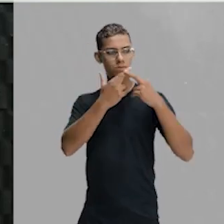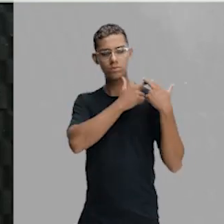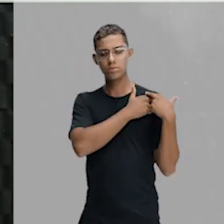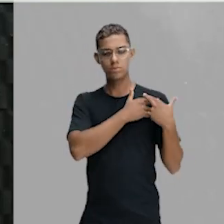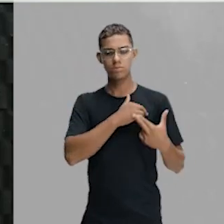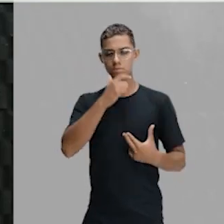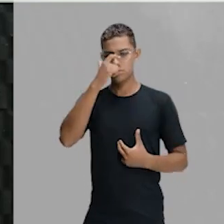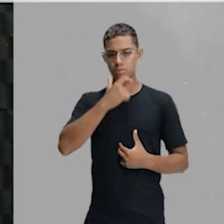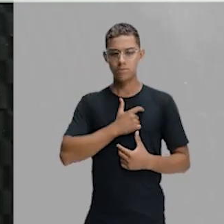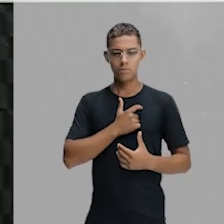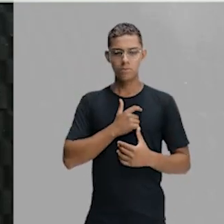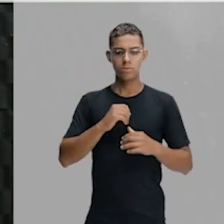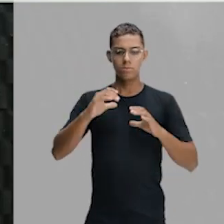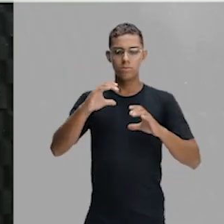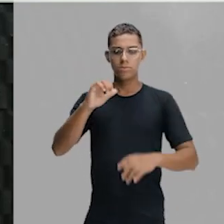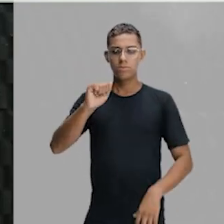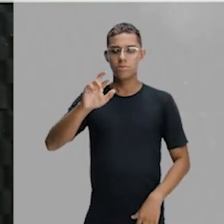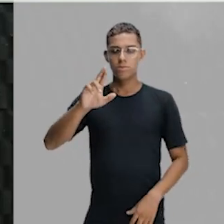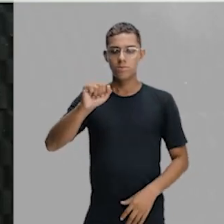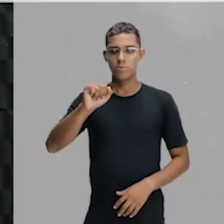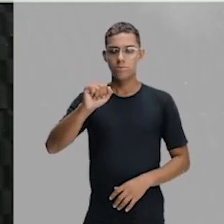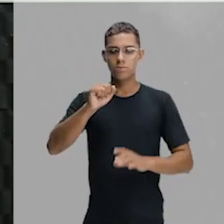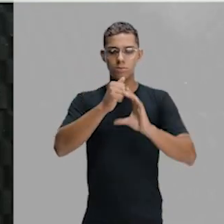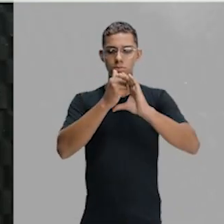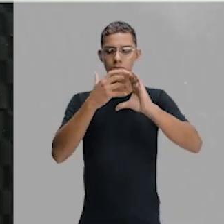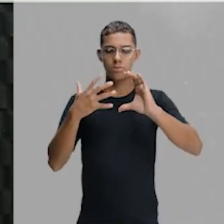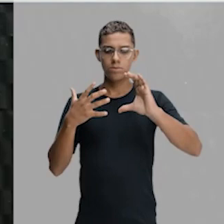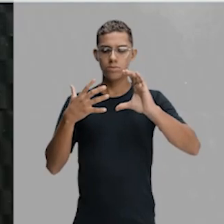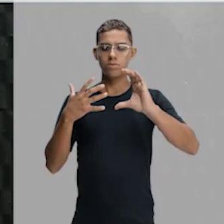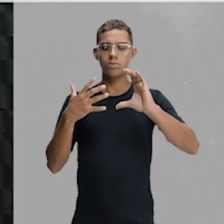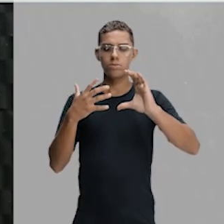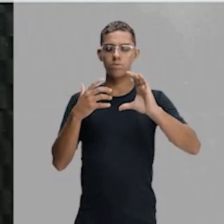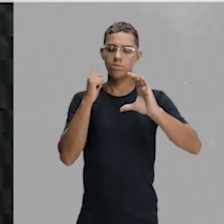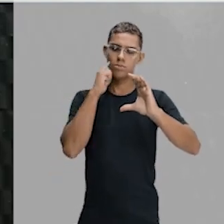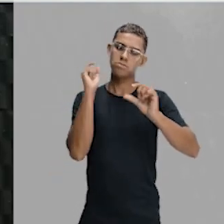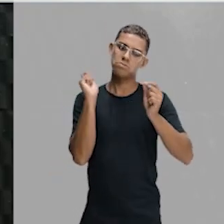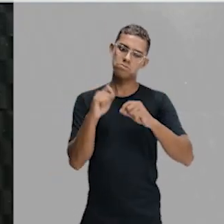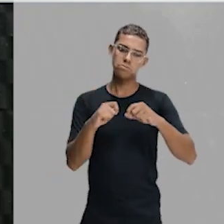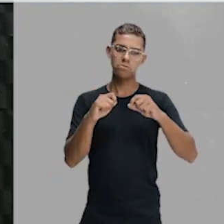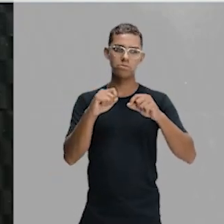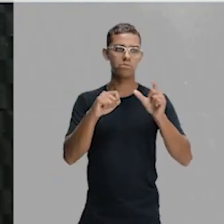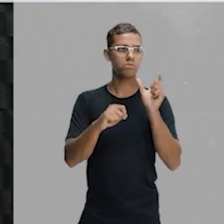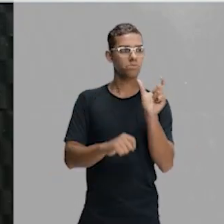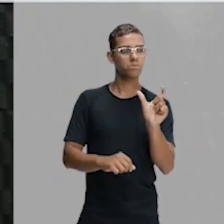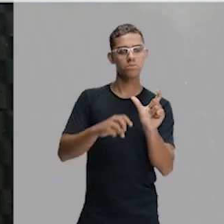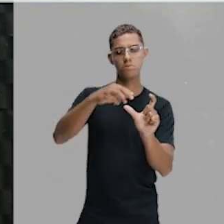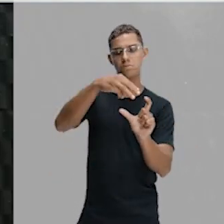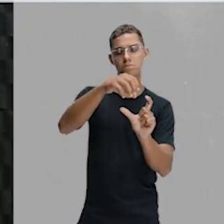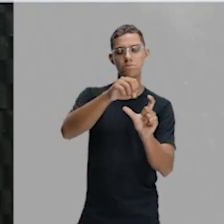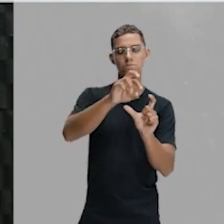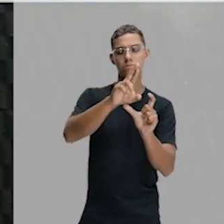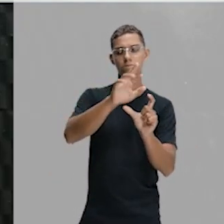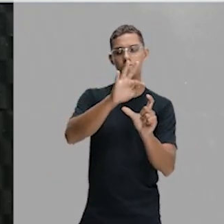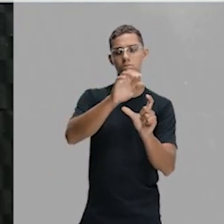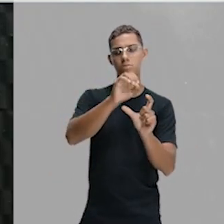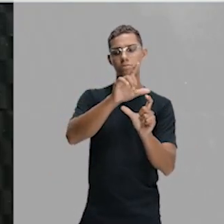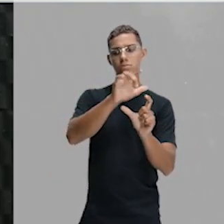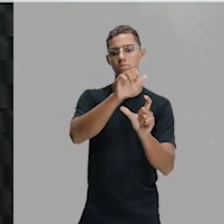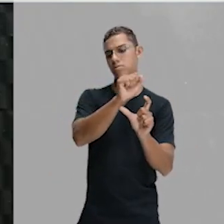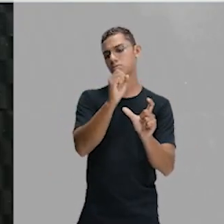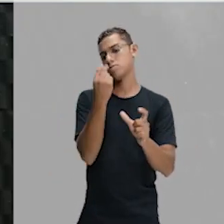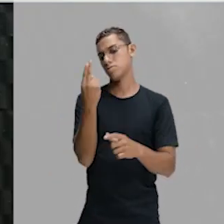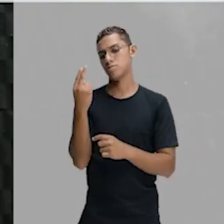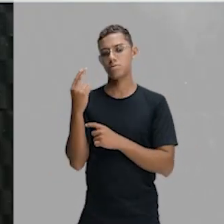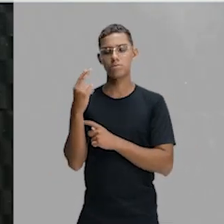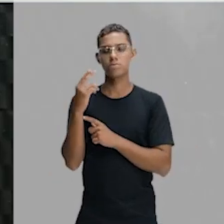observar. Característica essa que pode ser morfológica ou fisiológica, ou seja, que vai fazer parte do corpo do indivíduo ou